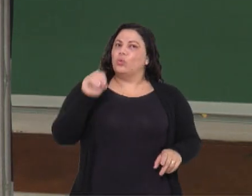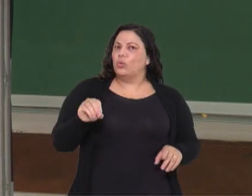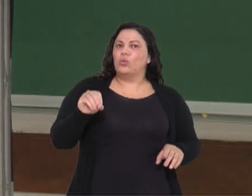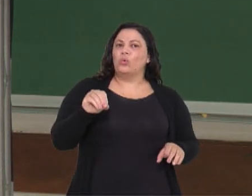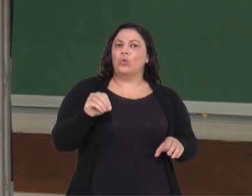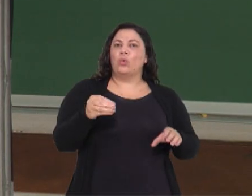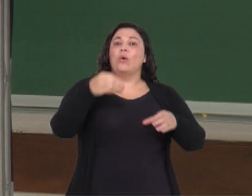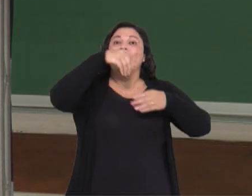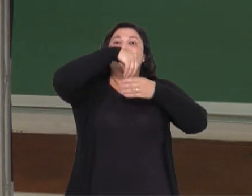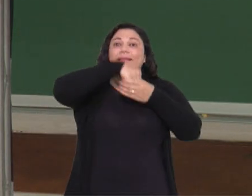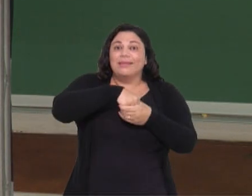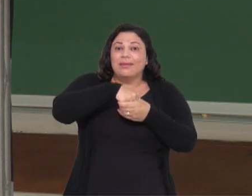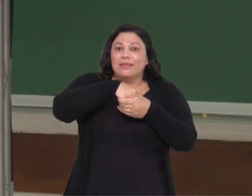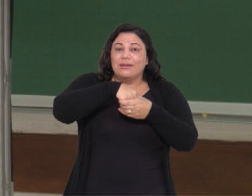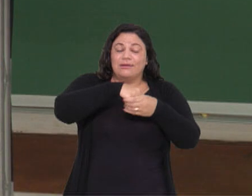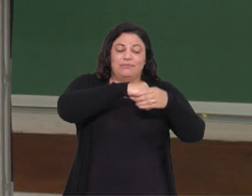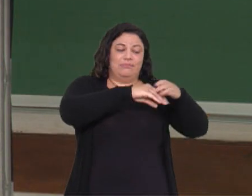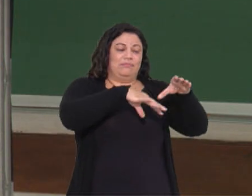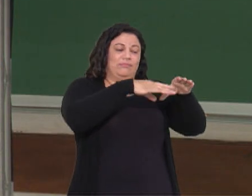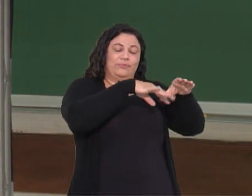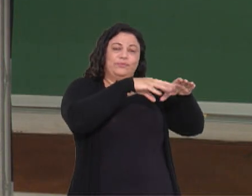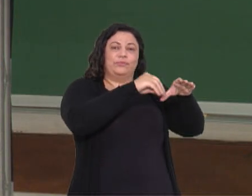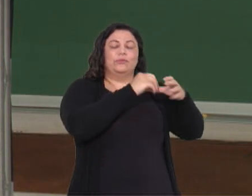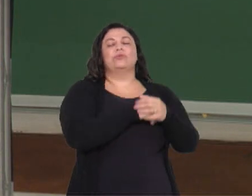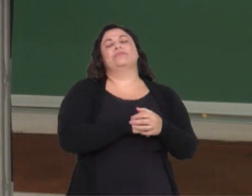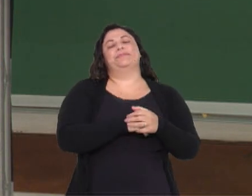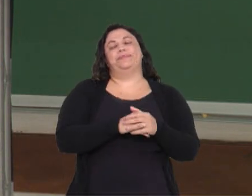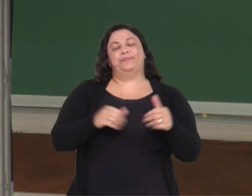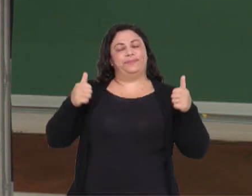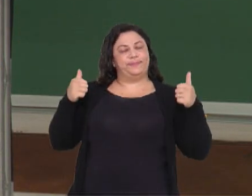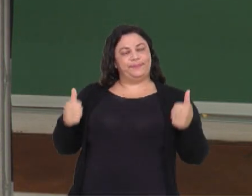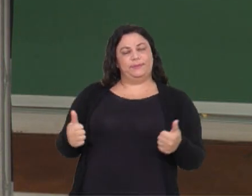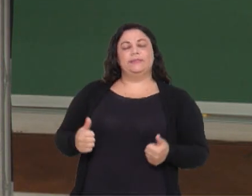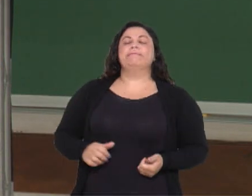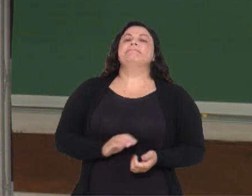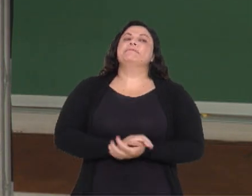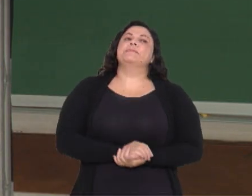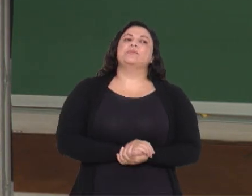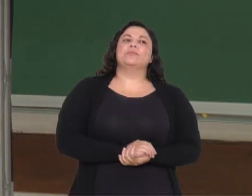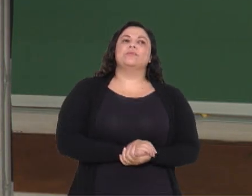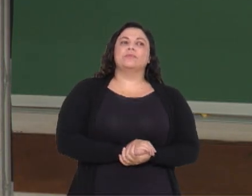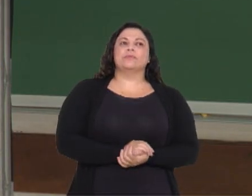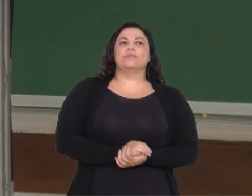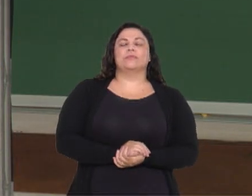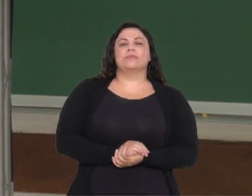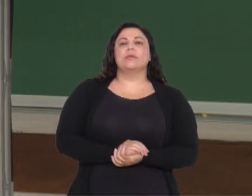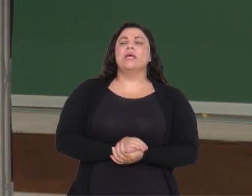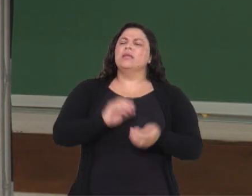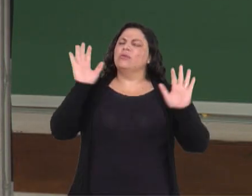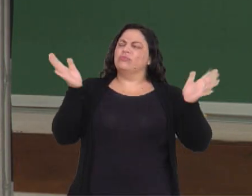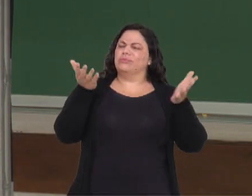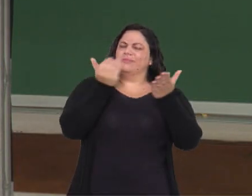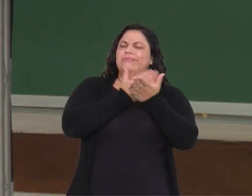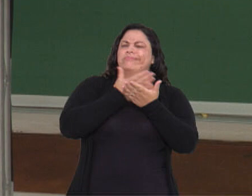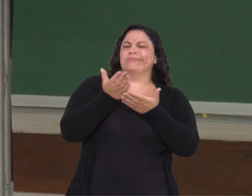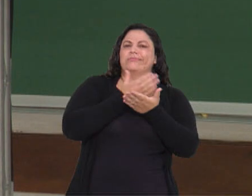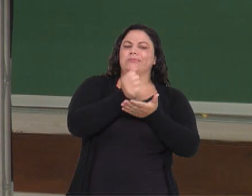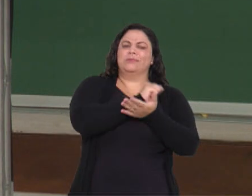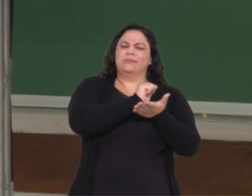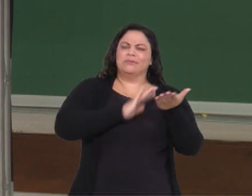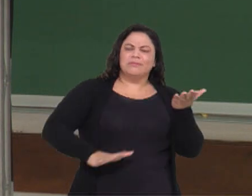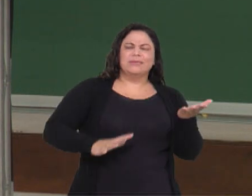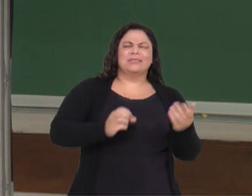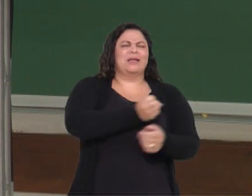do círculo. Muito bem. E aqui eu quero que vocês usem, vou começar com o exercício, lado fundamental, professor? Sim,